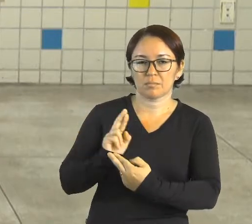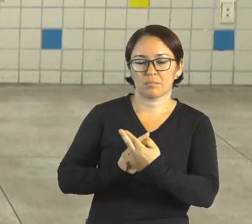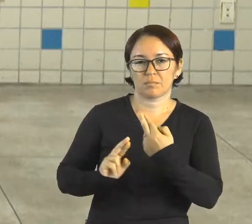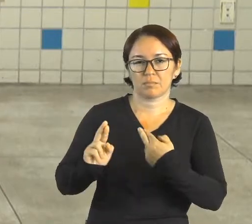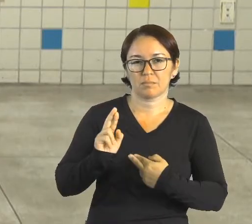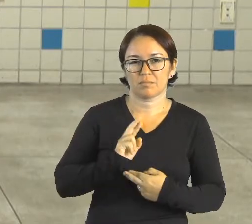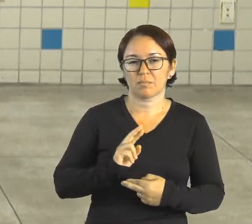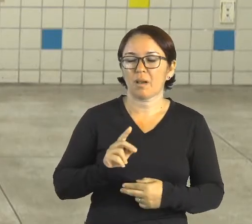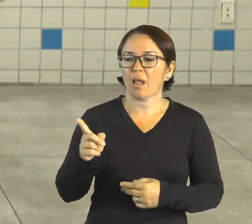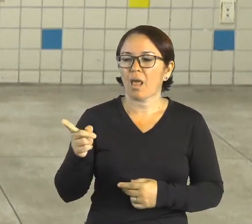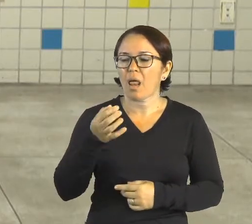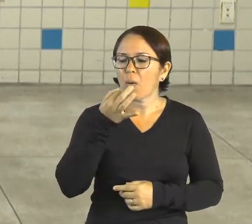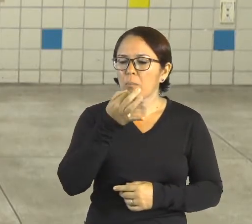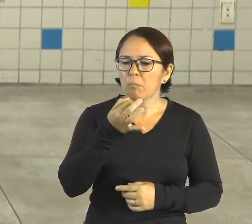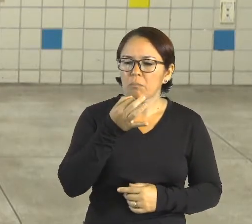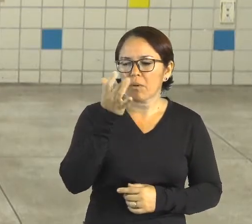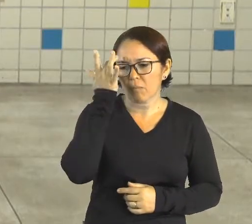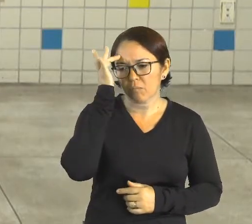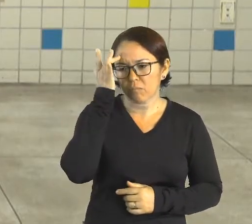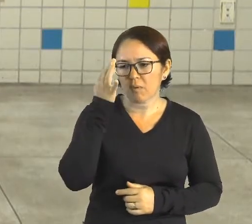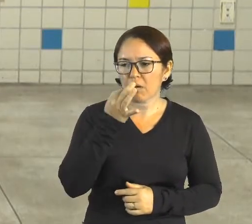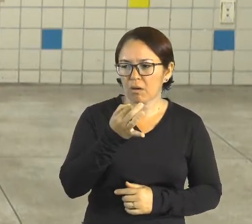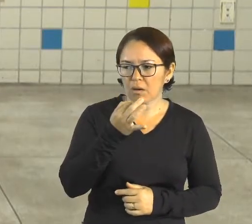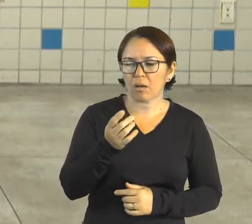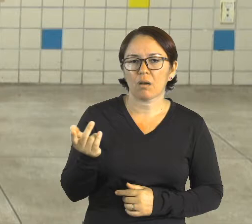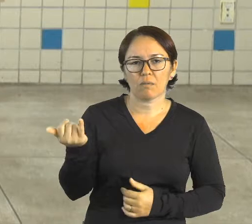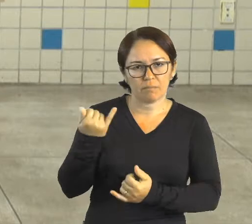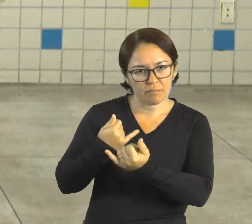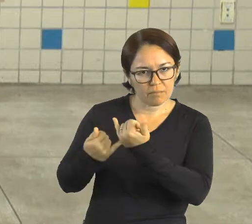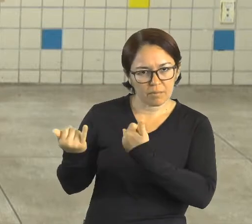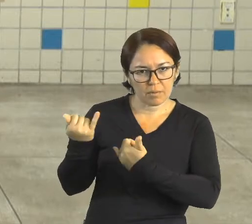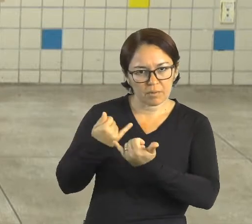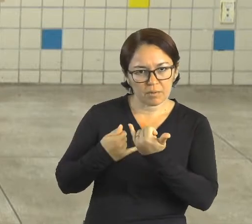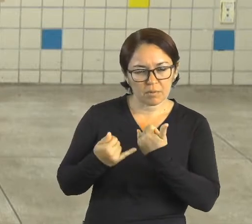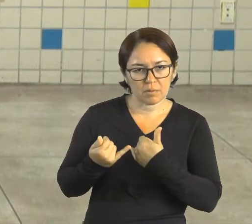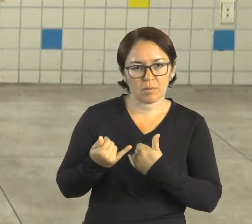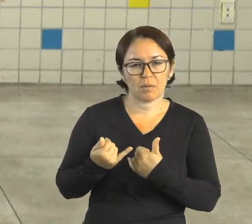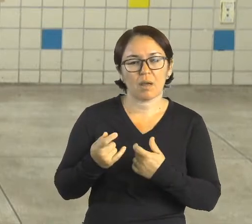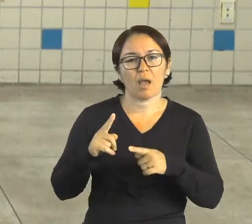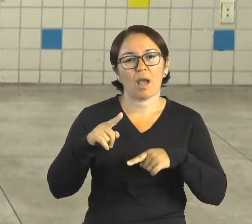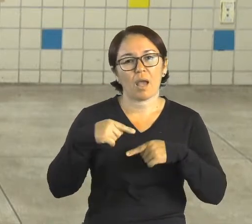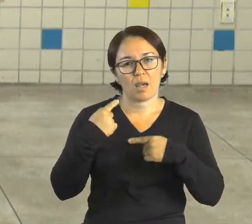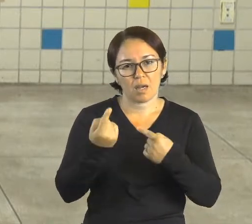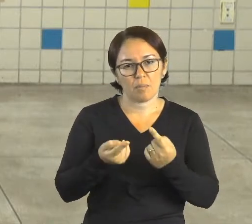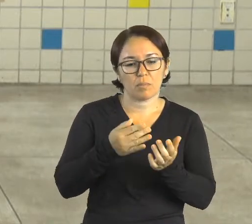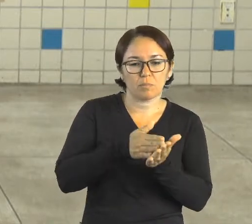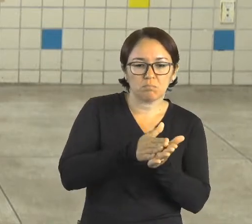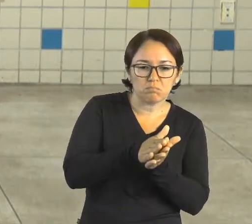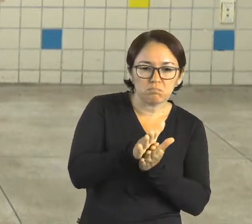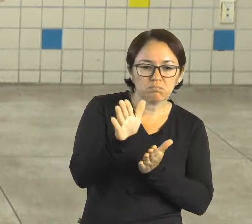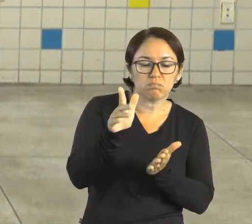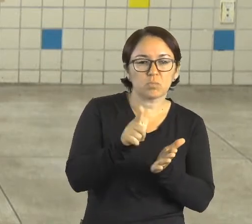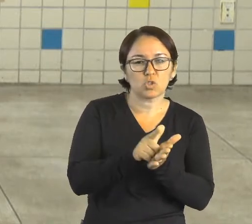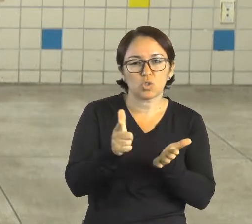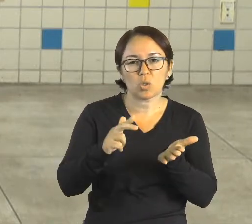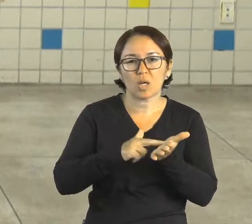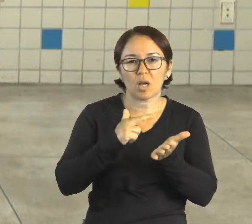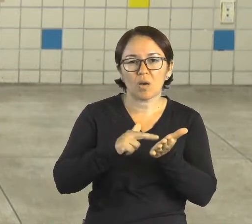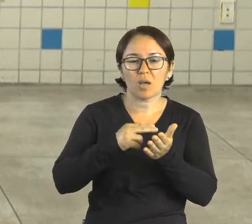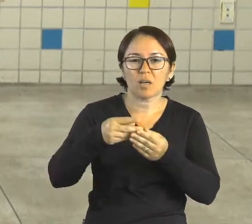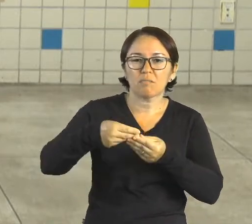pessoa. Geralmente, essas entrevistas elas vão para os meios de comunicação, jornais, revista, internet,